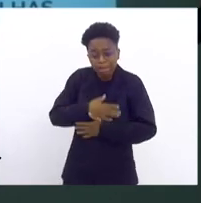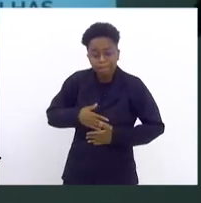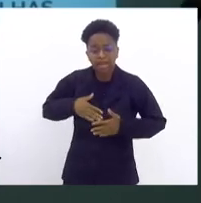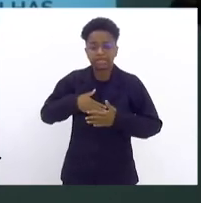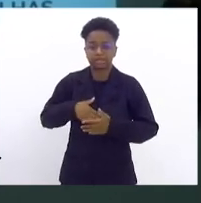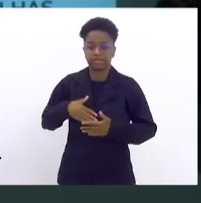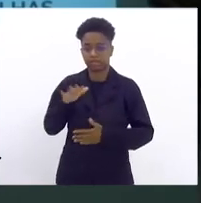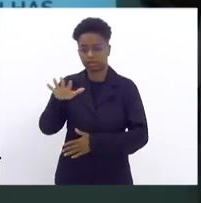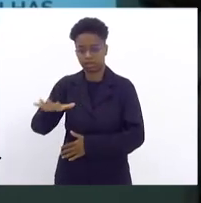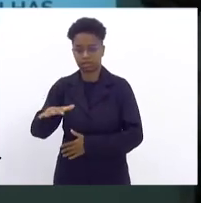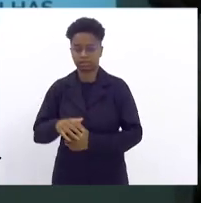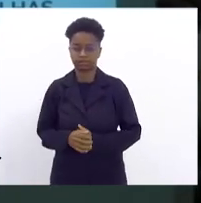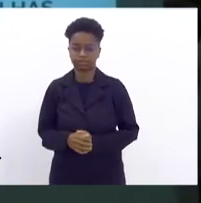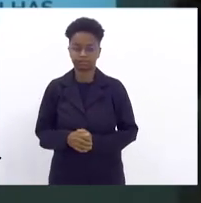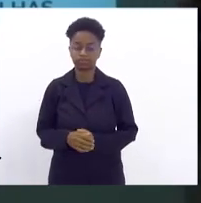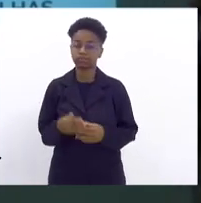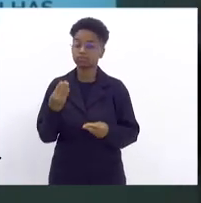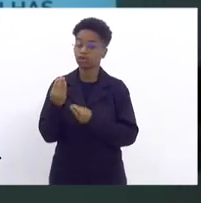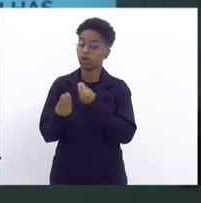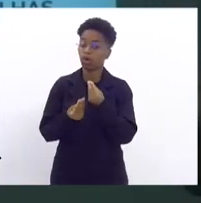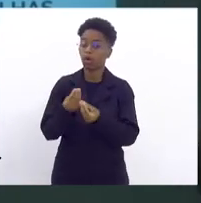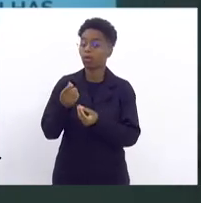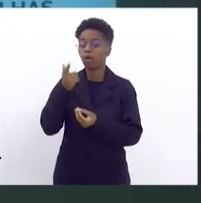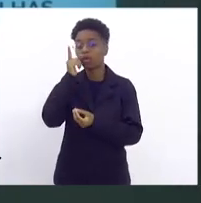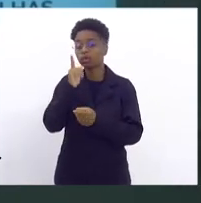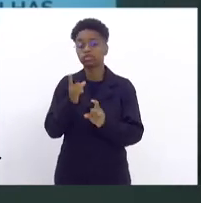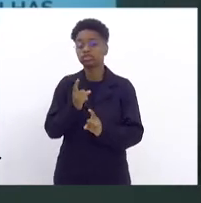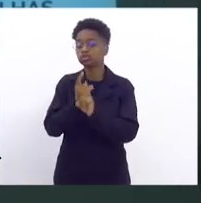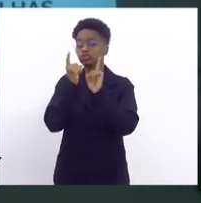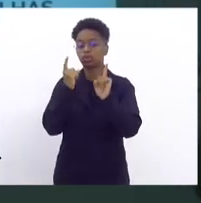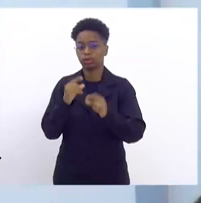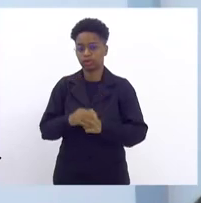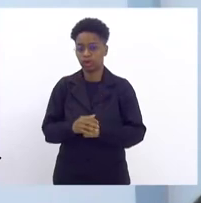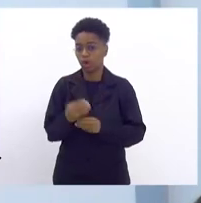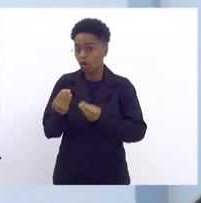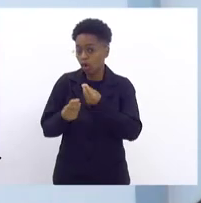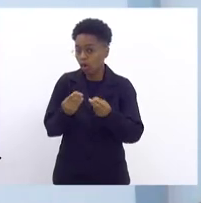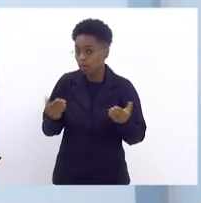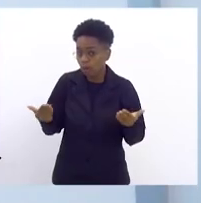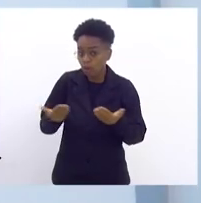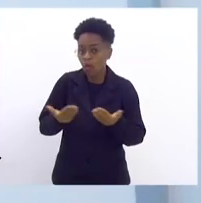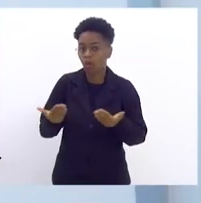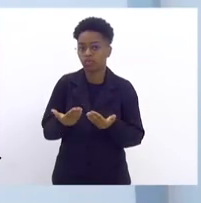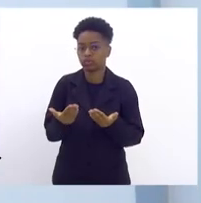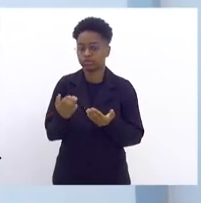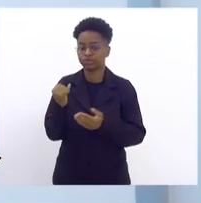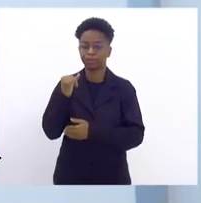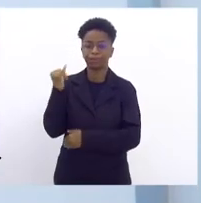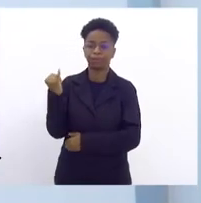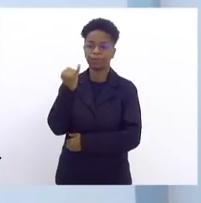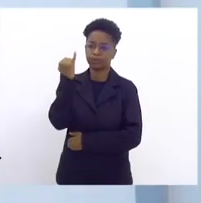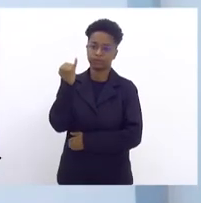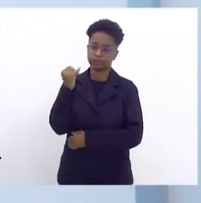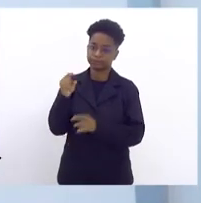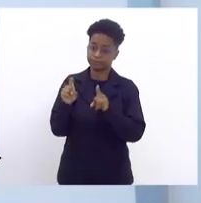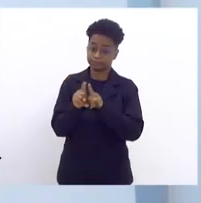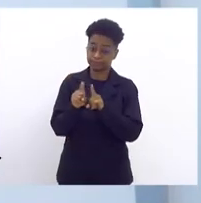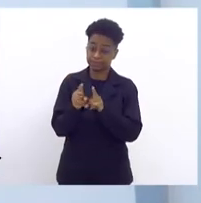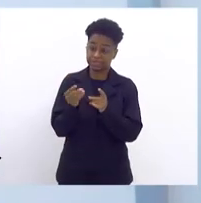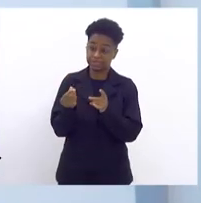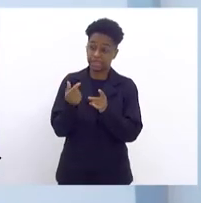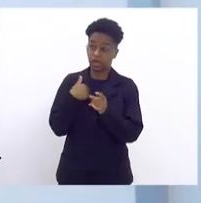bom e como que a gente chega aonde diagnóstico né como que hoje é importante até algo que